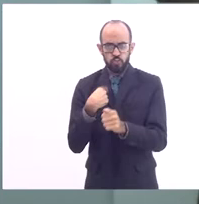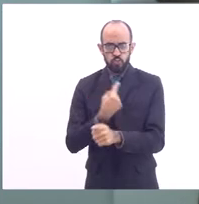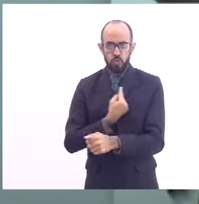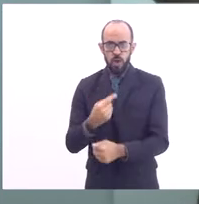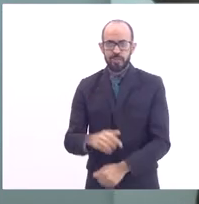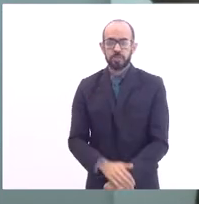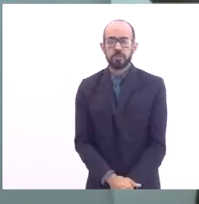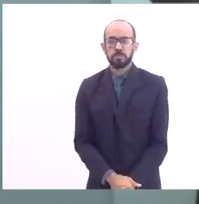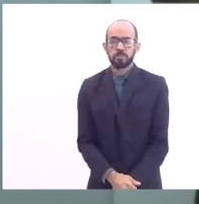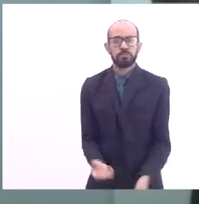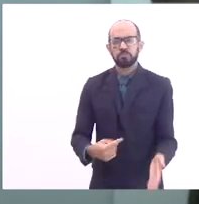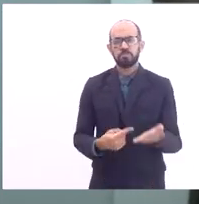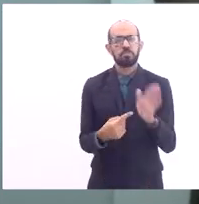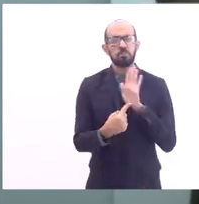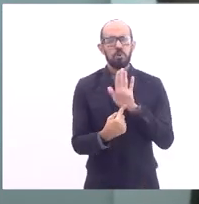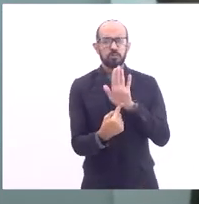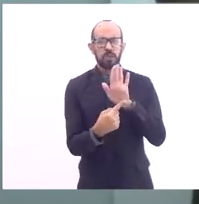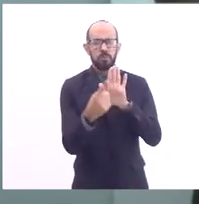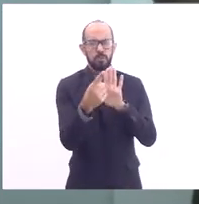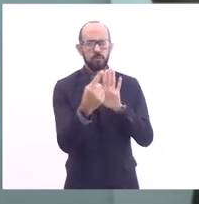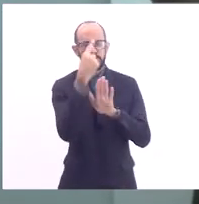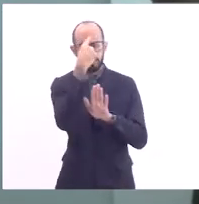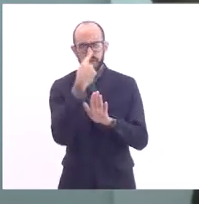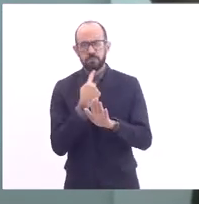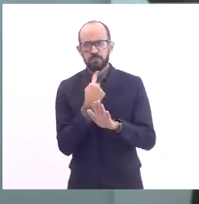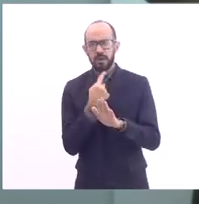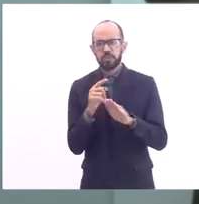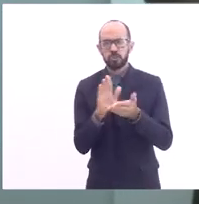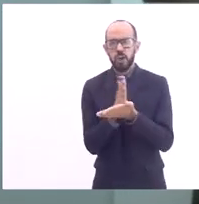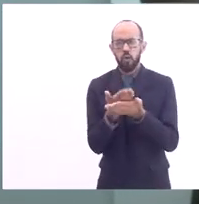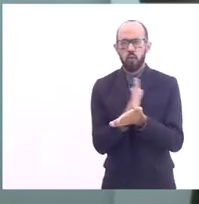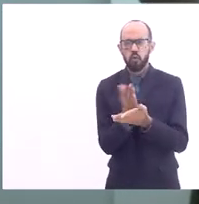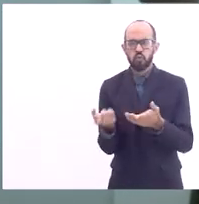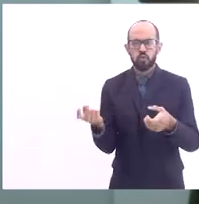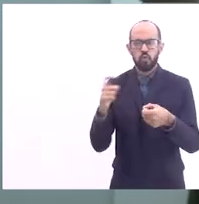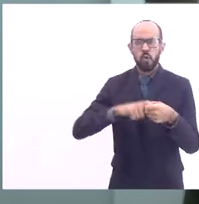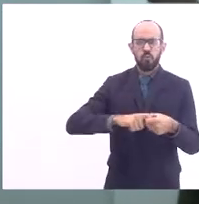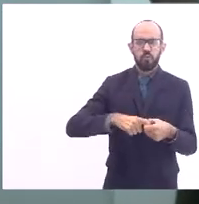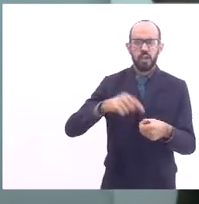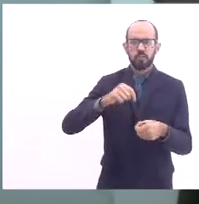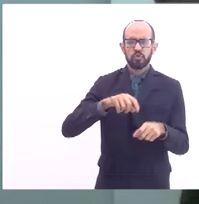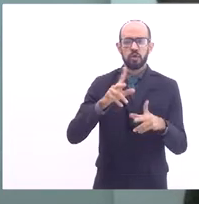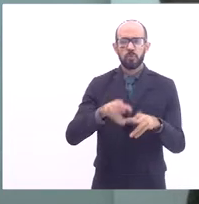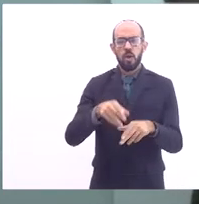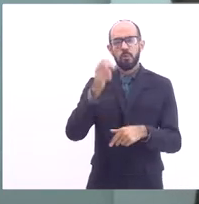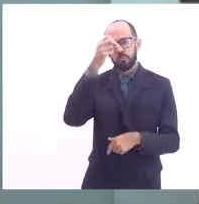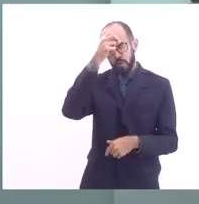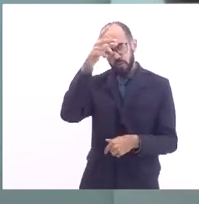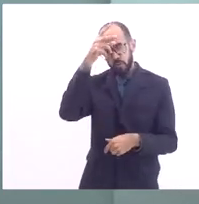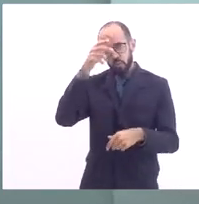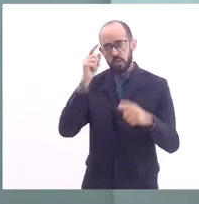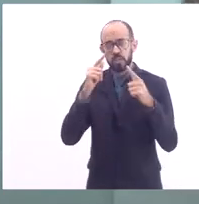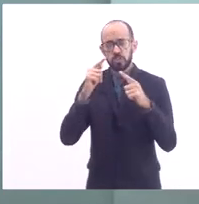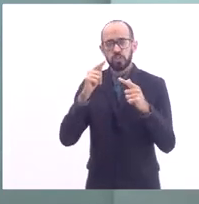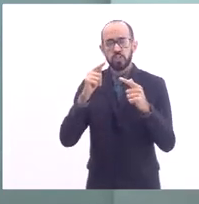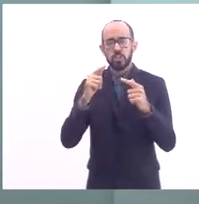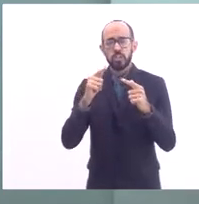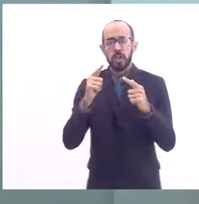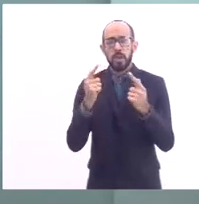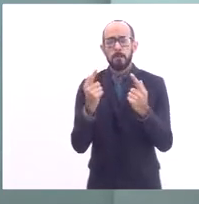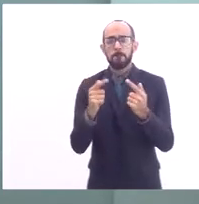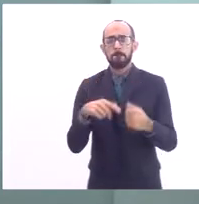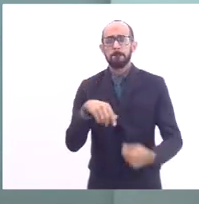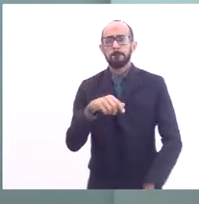Aqui é só para trazer a ilustração de alguns convênios que nós temos de poda, como a Prefeitura de Macaé, aqui nós temos aí a Prefeitura